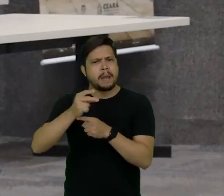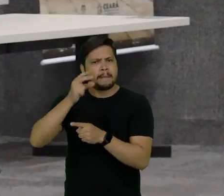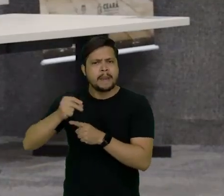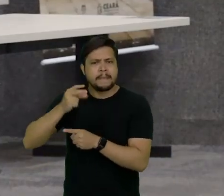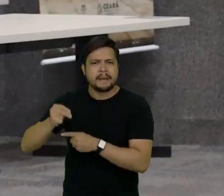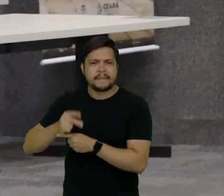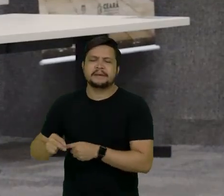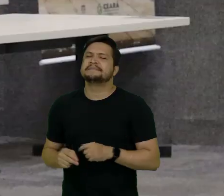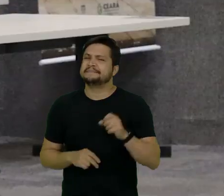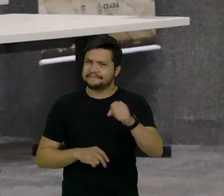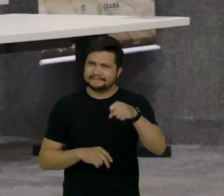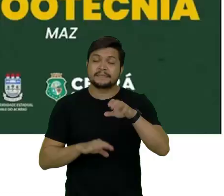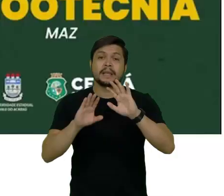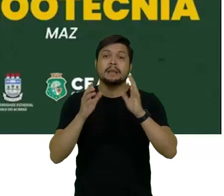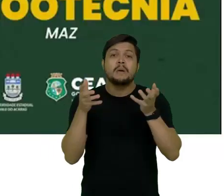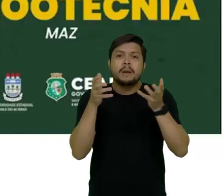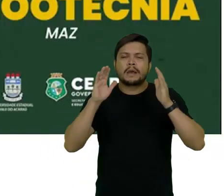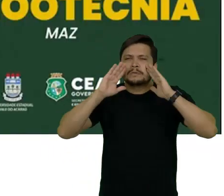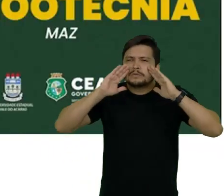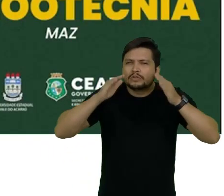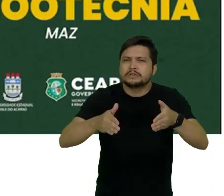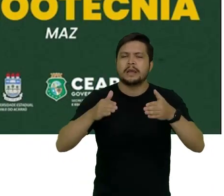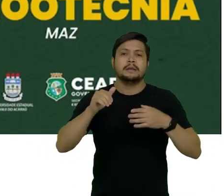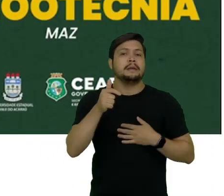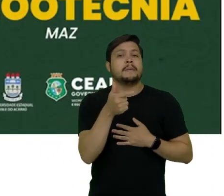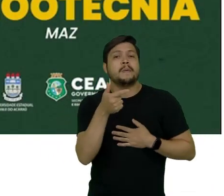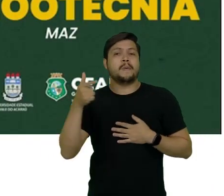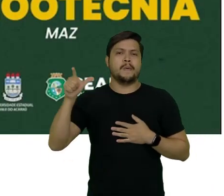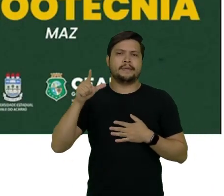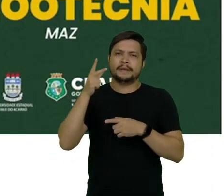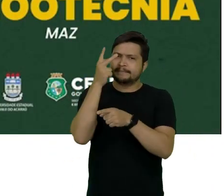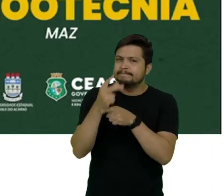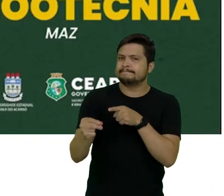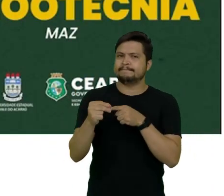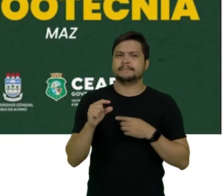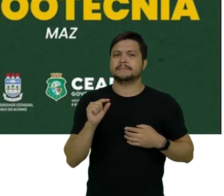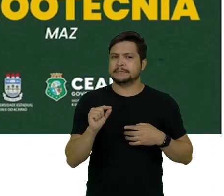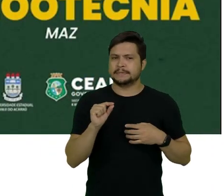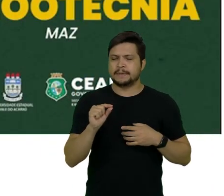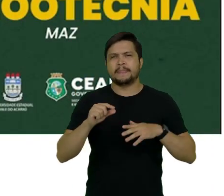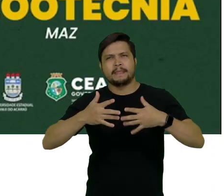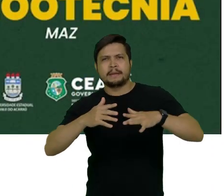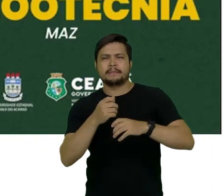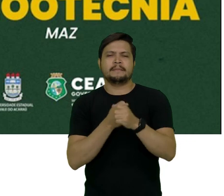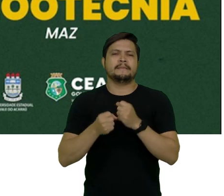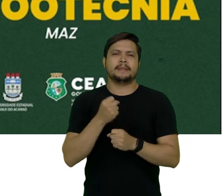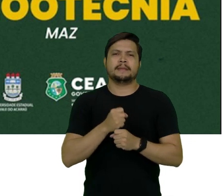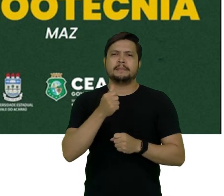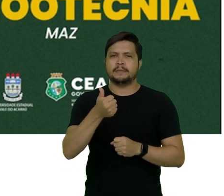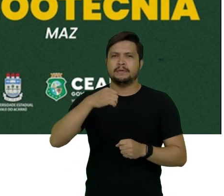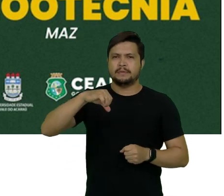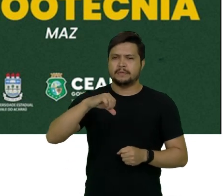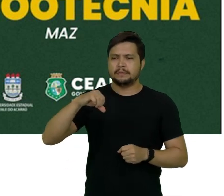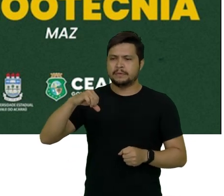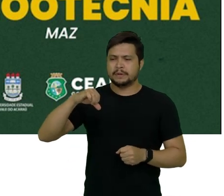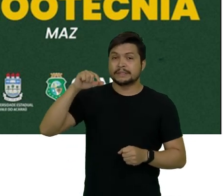sendo conquistadas. E aí eu queria dar um destaque muito grande para uma outra conquista, porque lá, quando